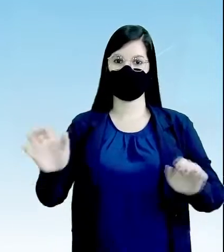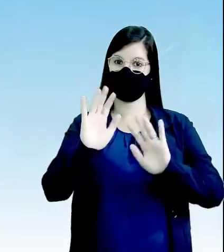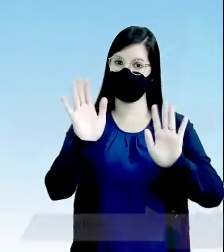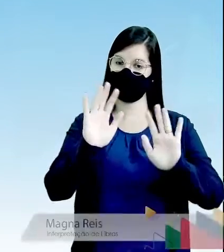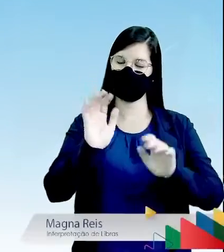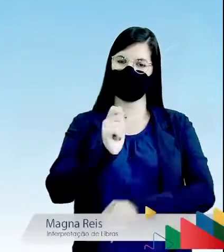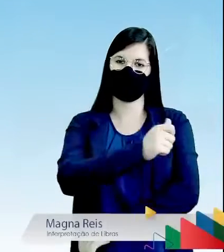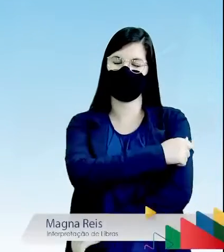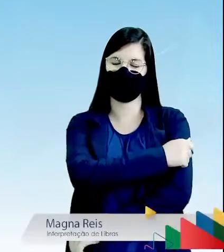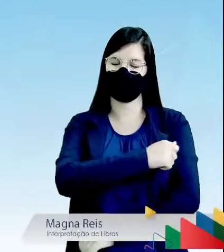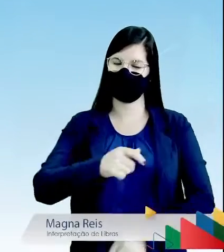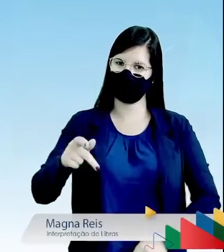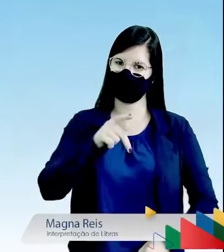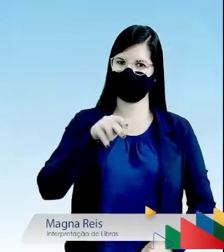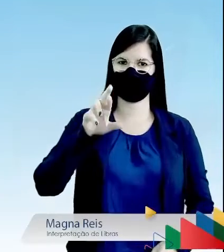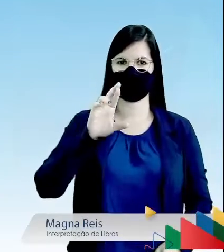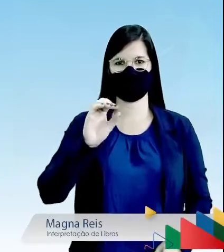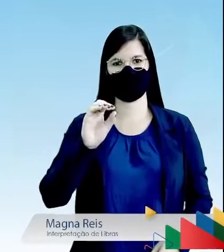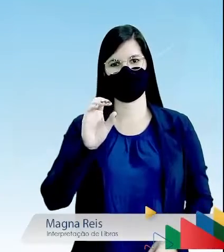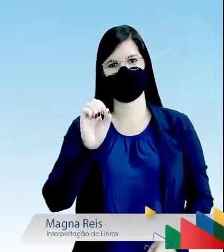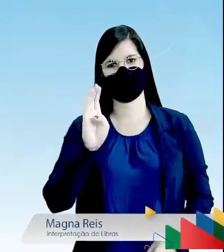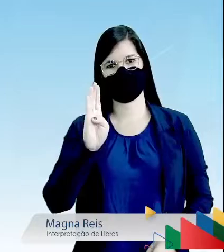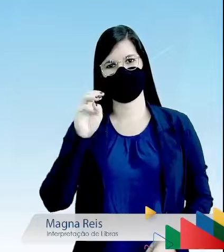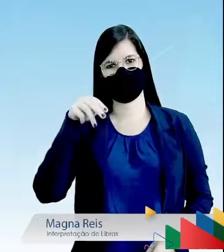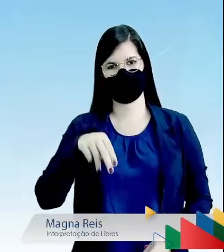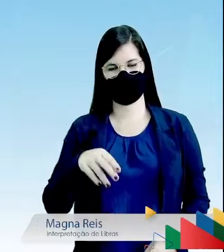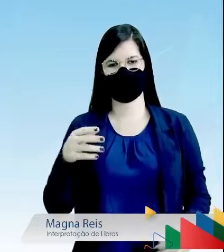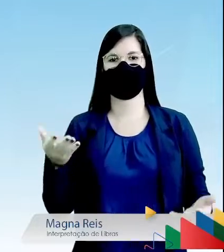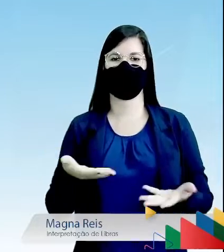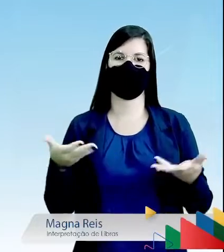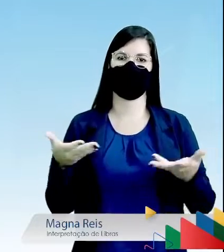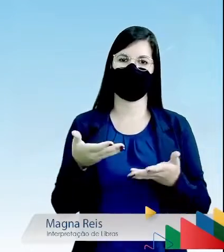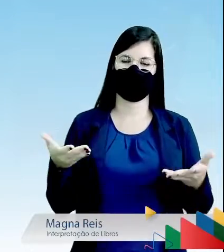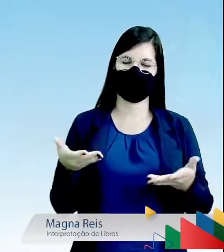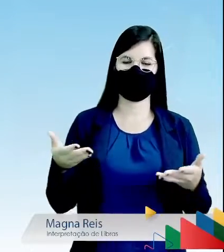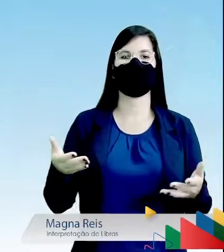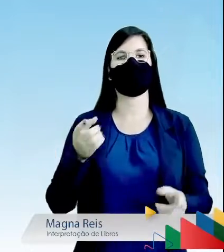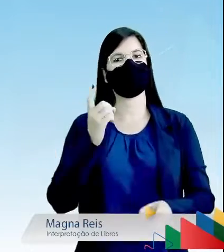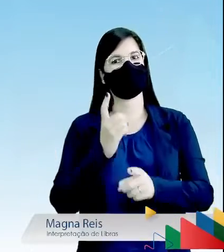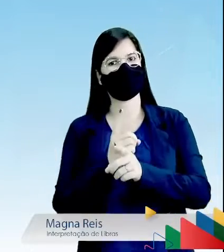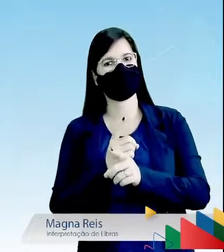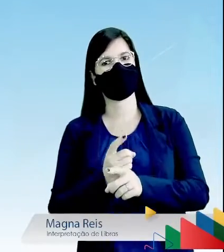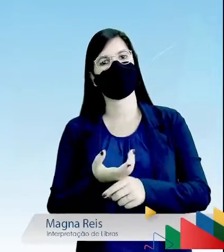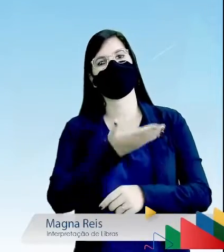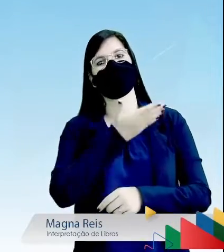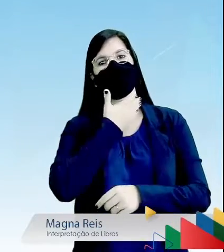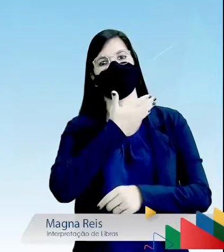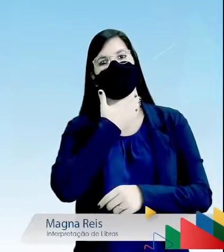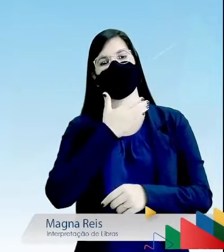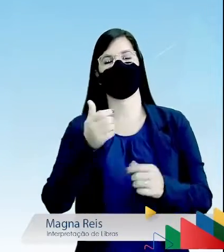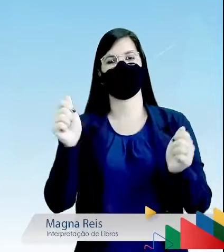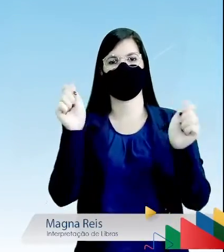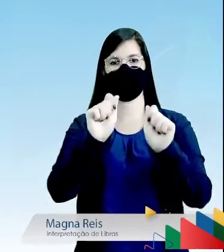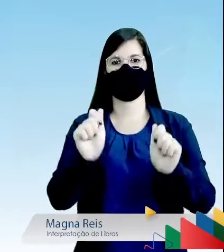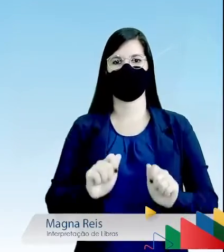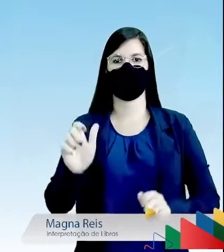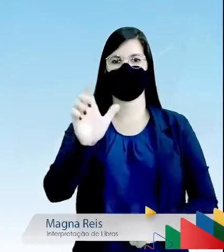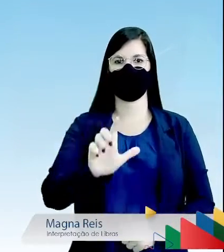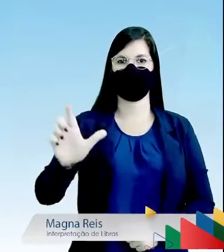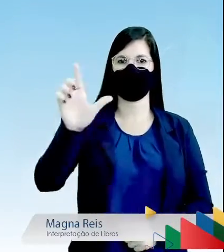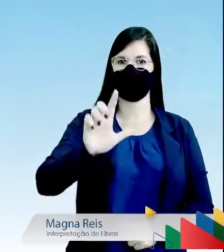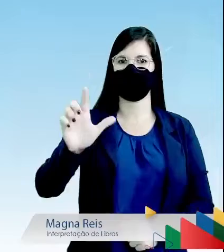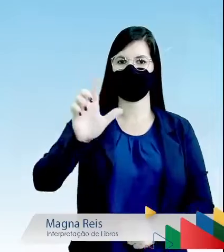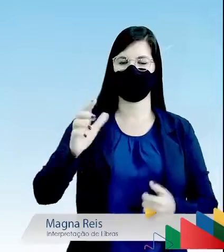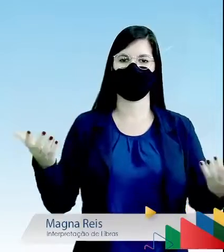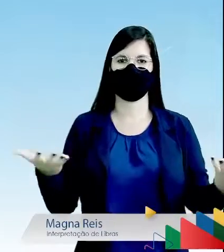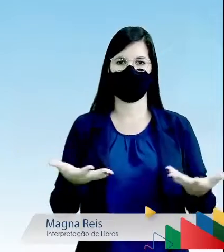Olá, estudantes! Eu sou o professor Robson Anselmo Tavares e hoje nós temos mais um encontro do nosso Papo Artístico Literário.